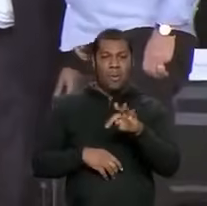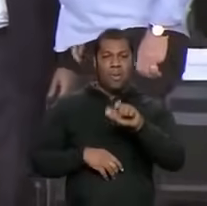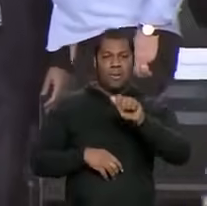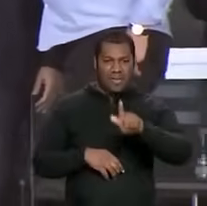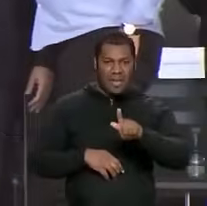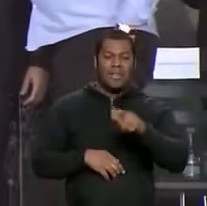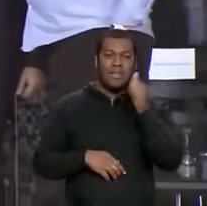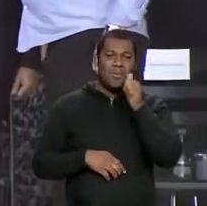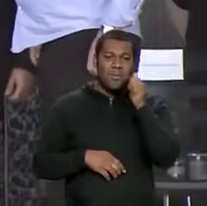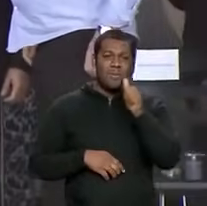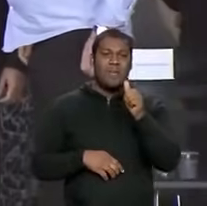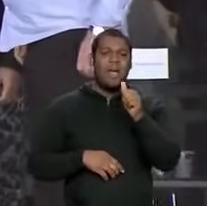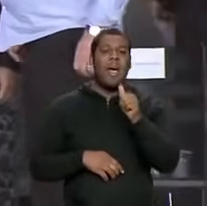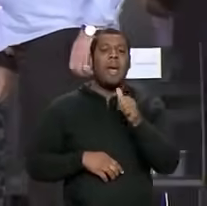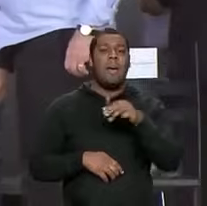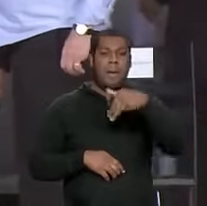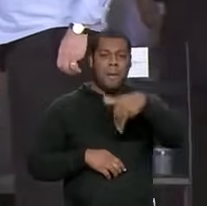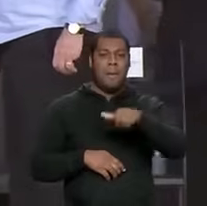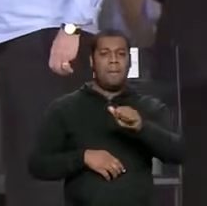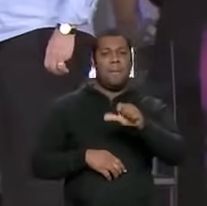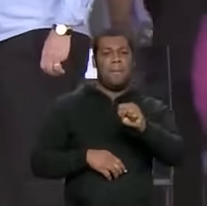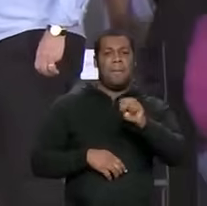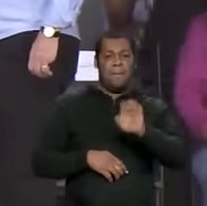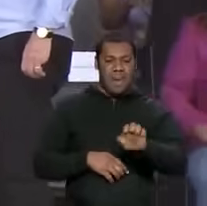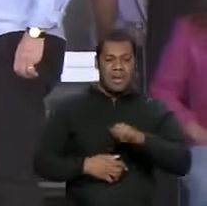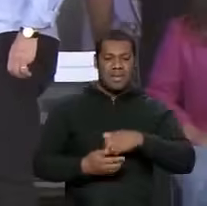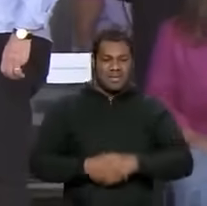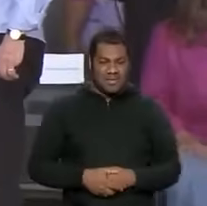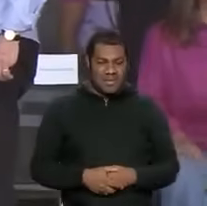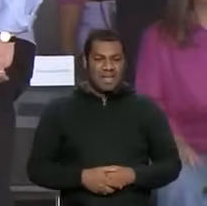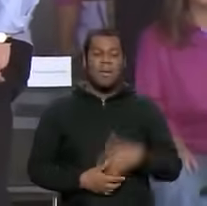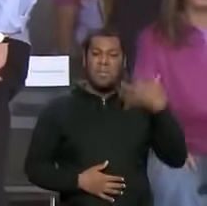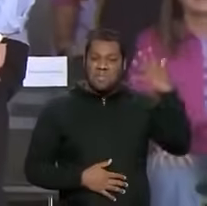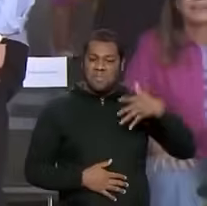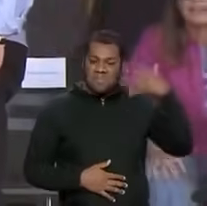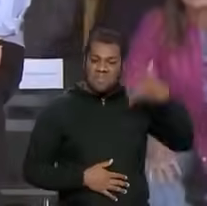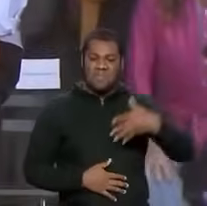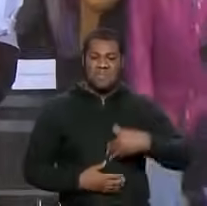apresentará a falta da sétima Marcha das Margaridas